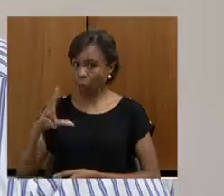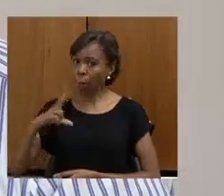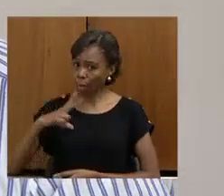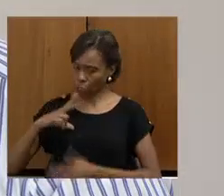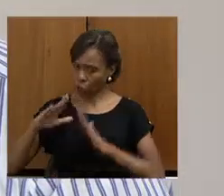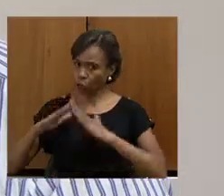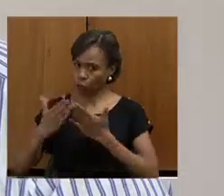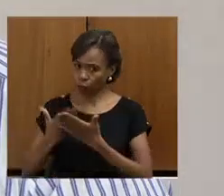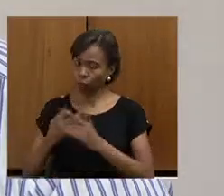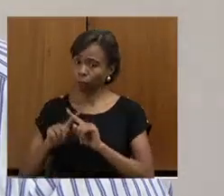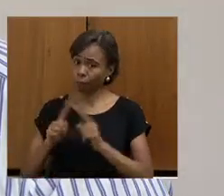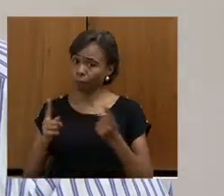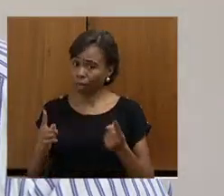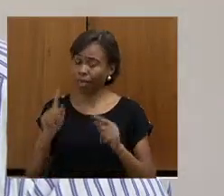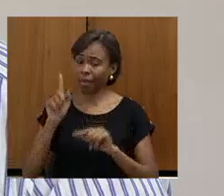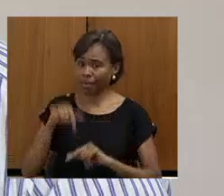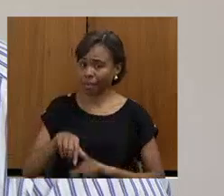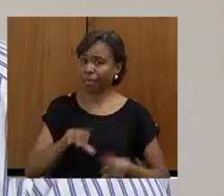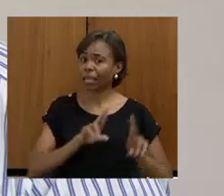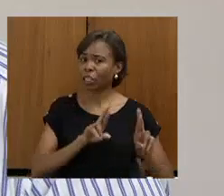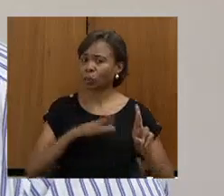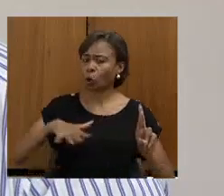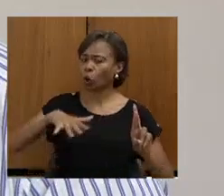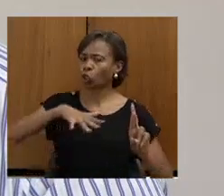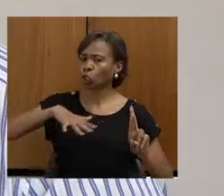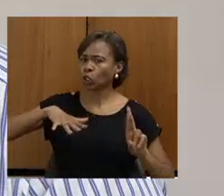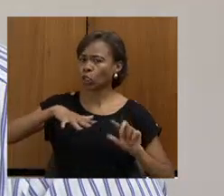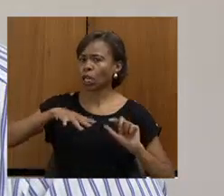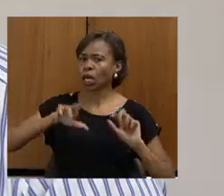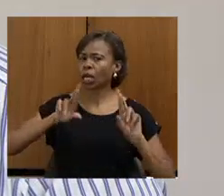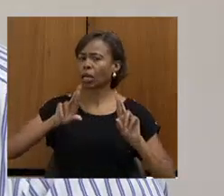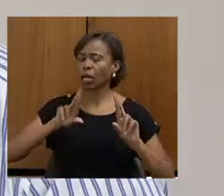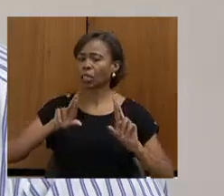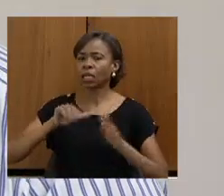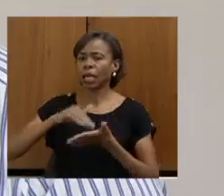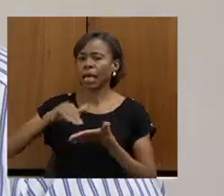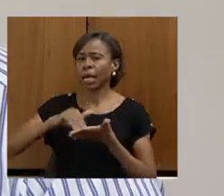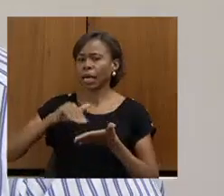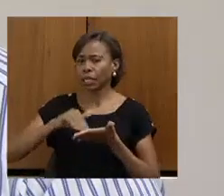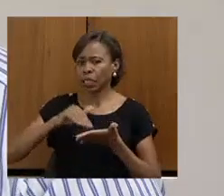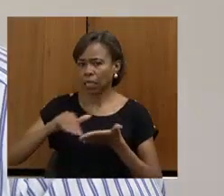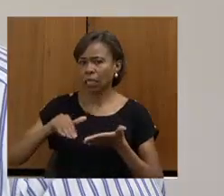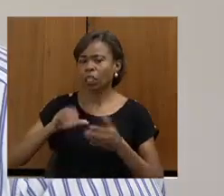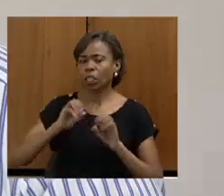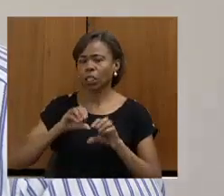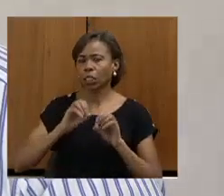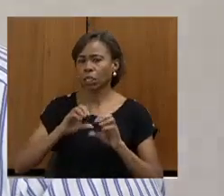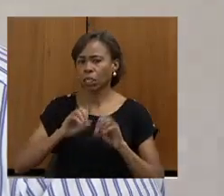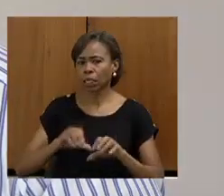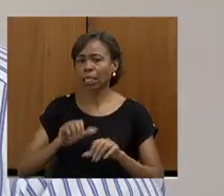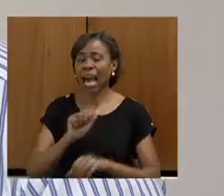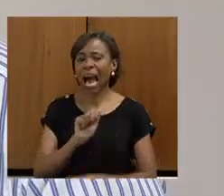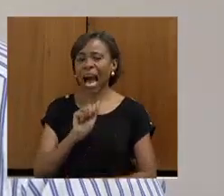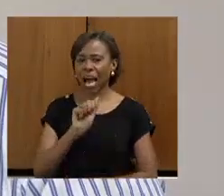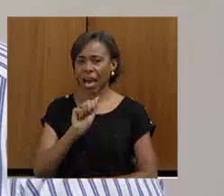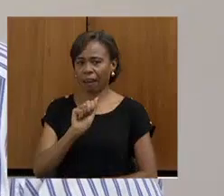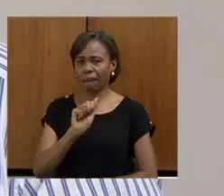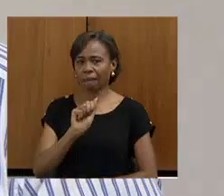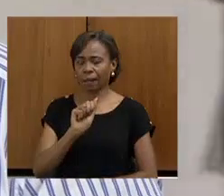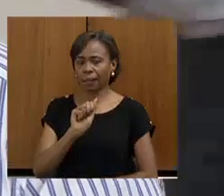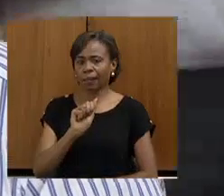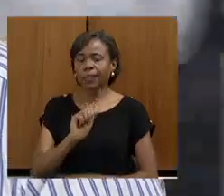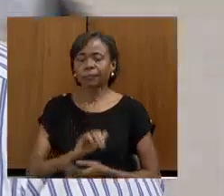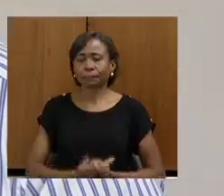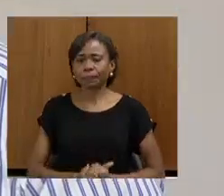jurisdição, geograficamente, situada sob a superintendência regional de ensino metropolitana A. Então, ela